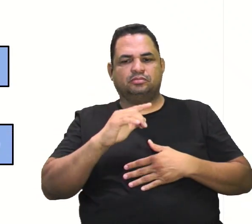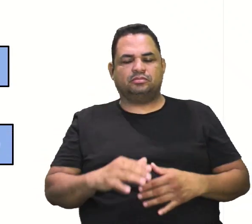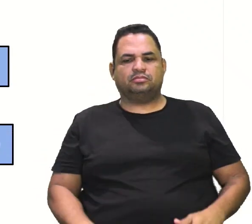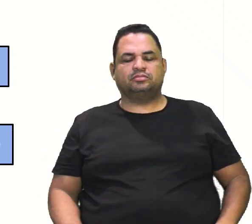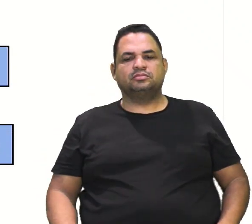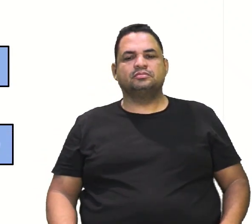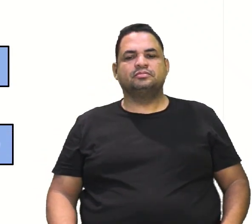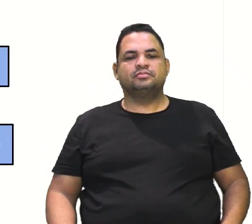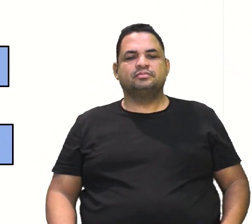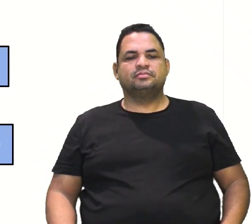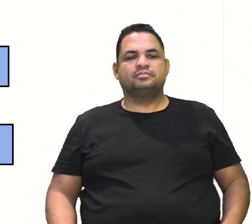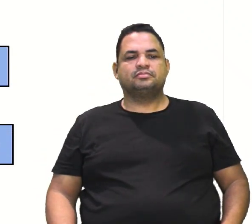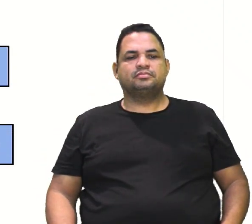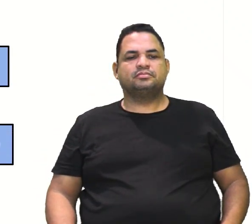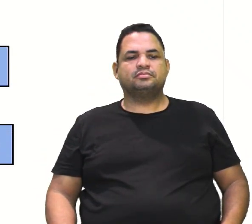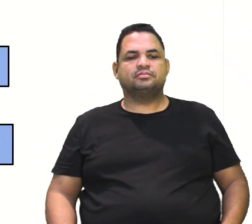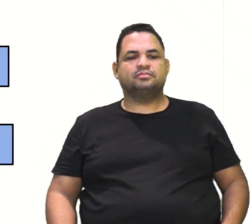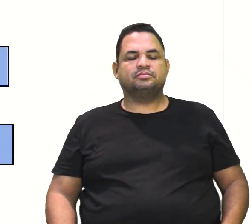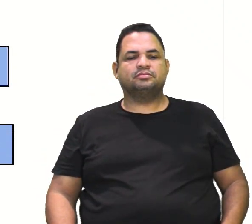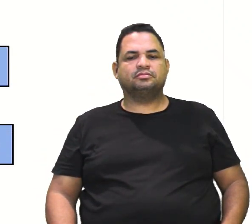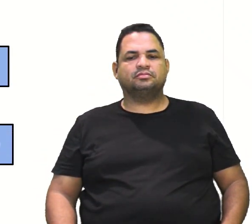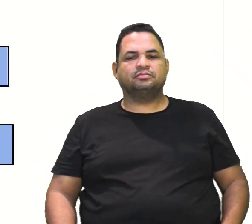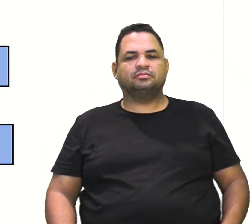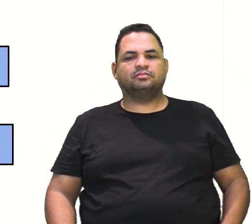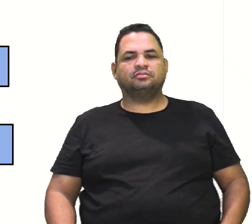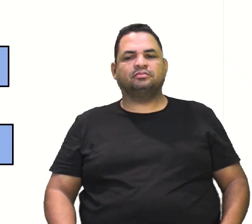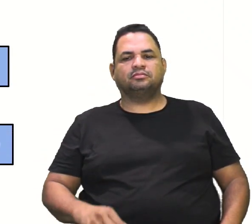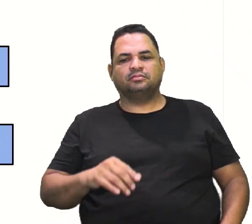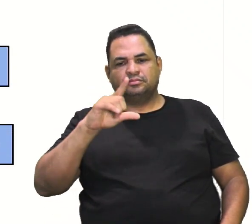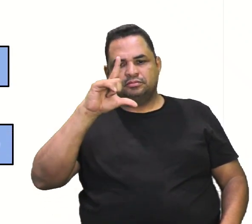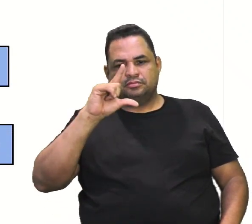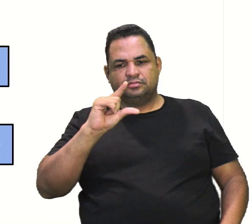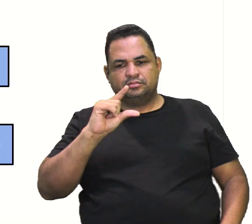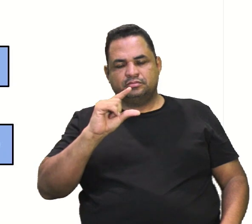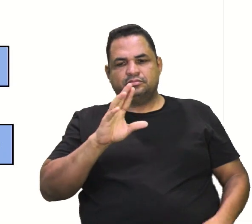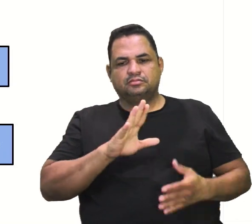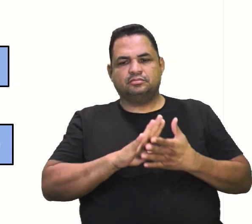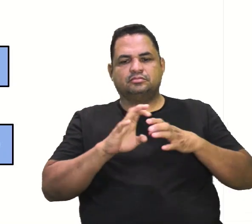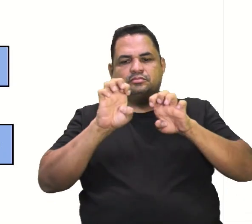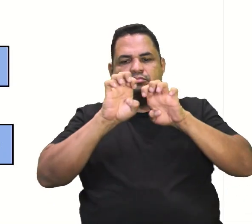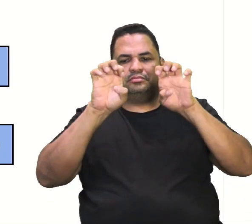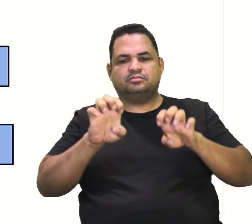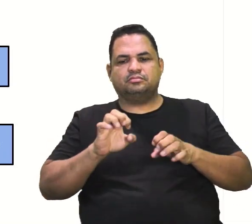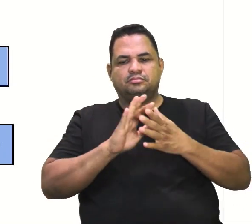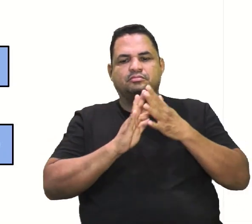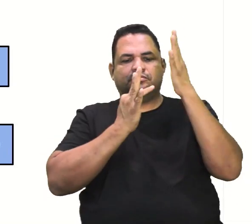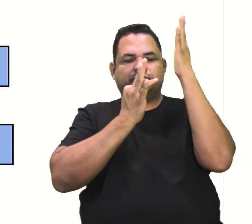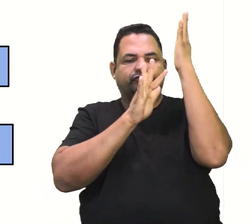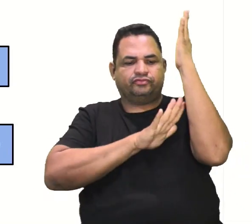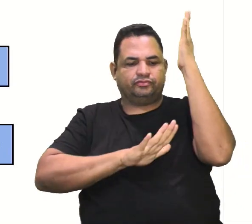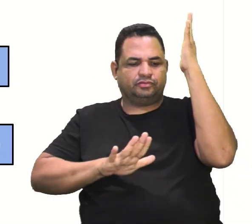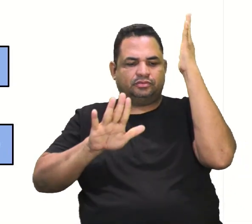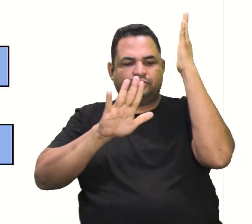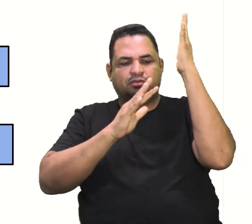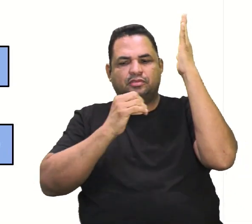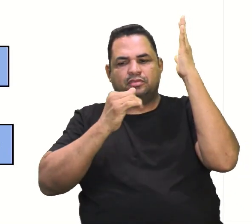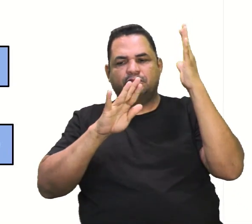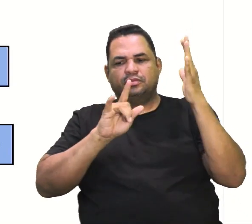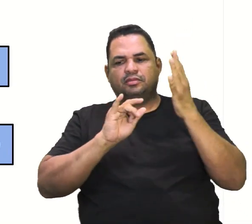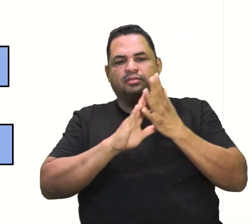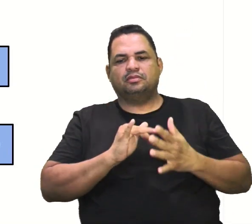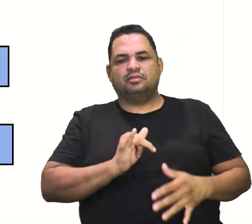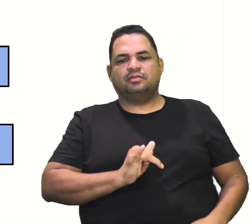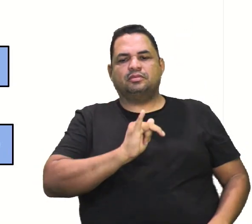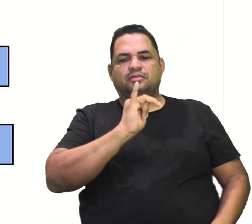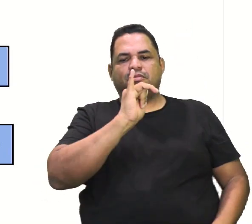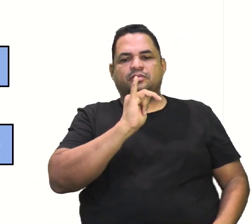reduzida. E até falamos que a reduzida é igual à estrutura de uma função afim. Y igual